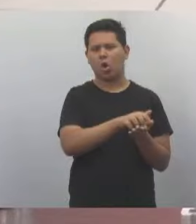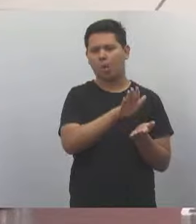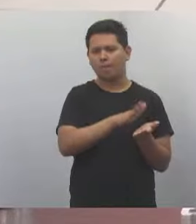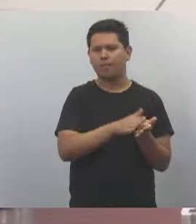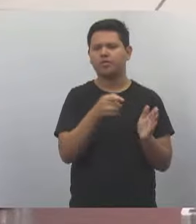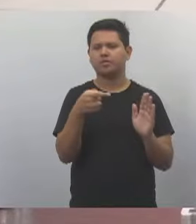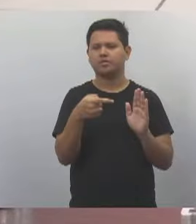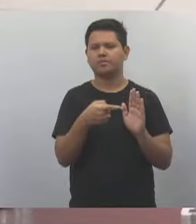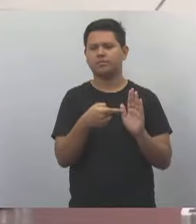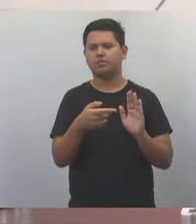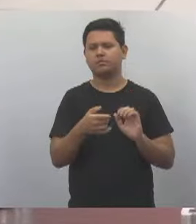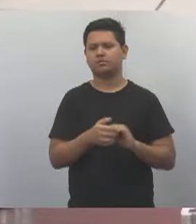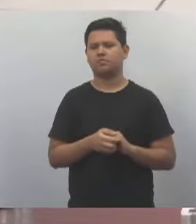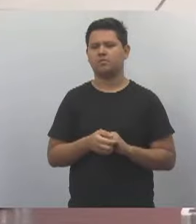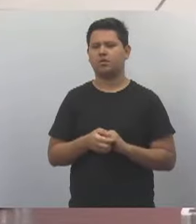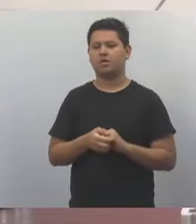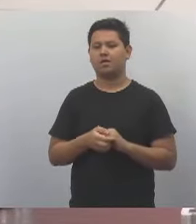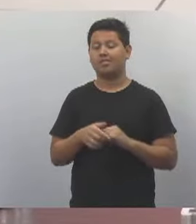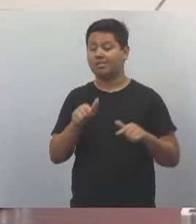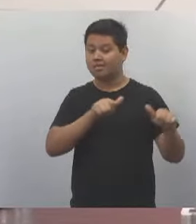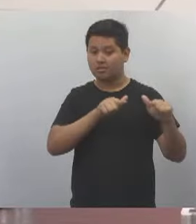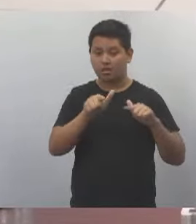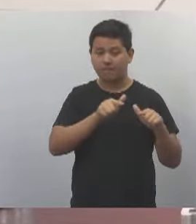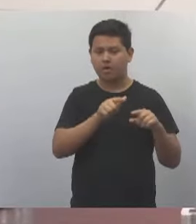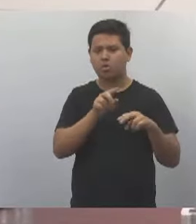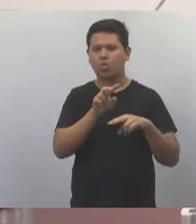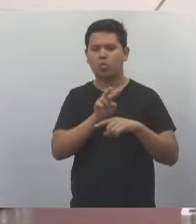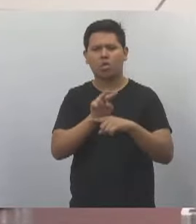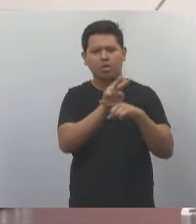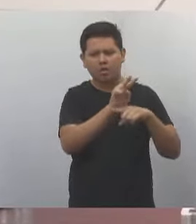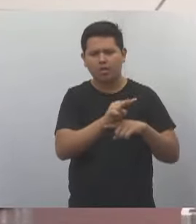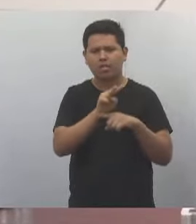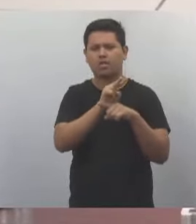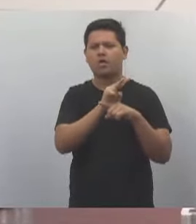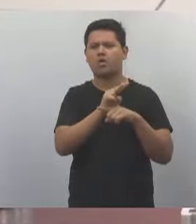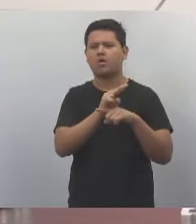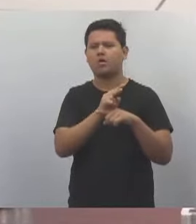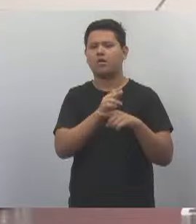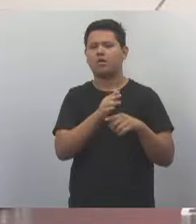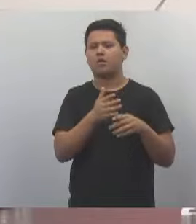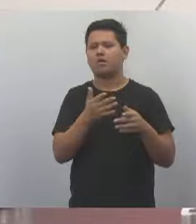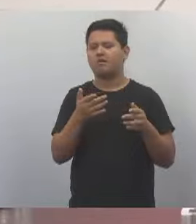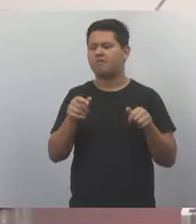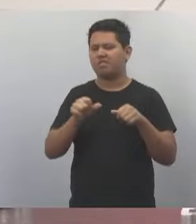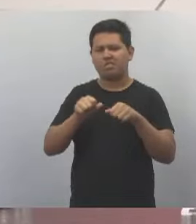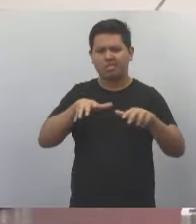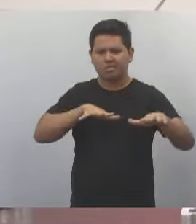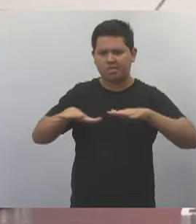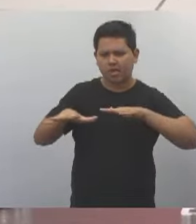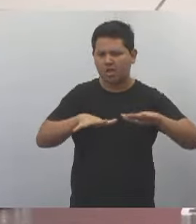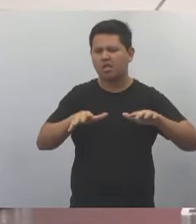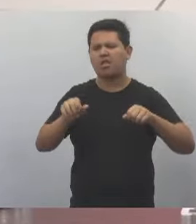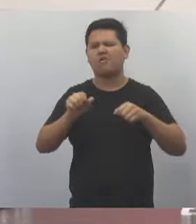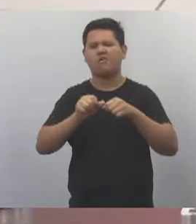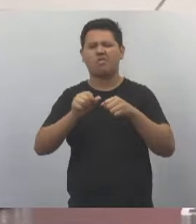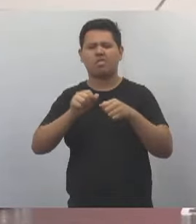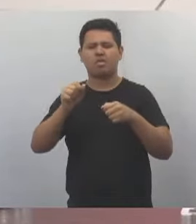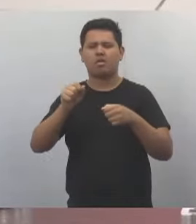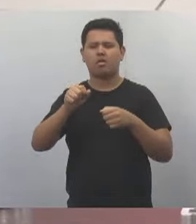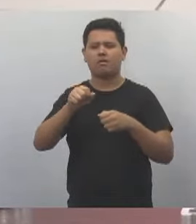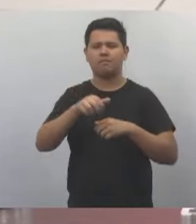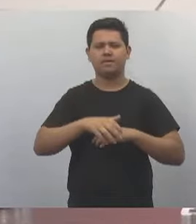orientação, né? Com trabalho de divulgação. Faz mobilização, faz ação, faz